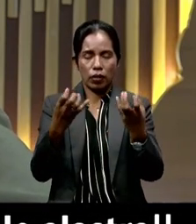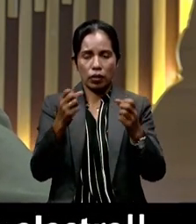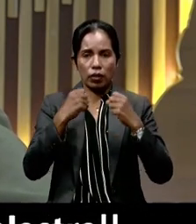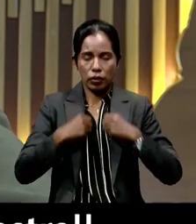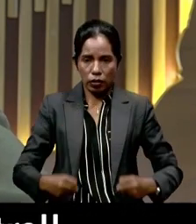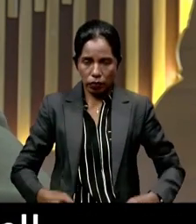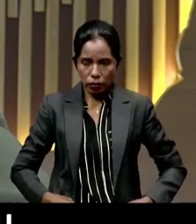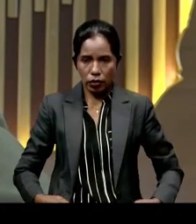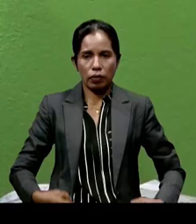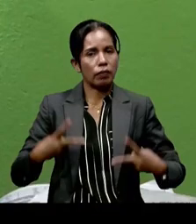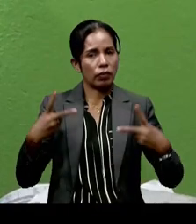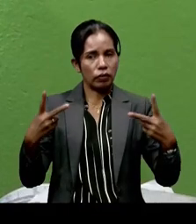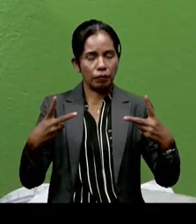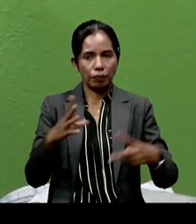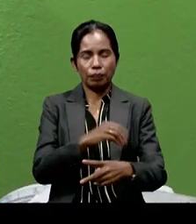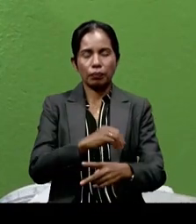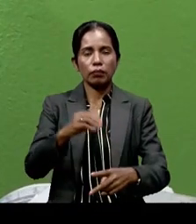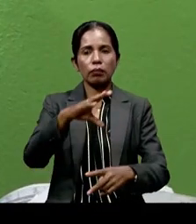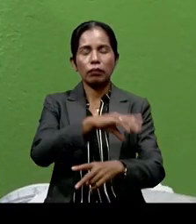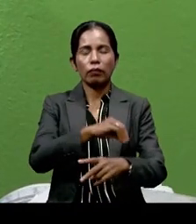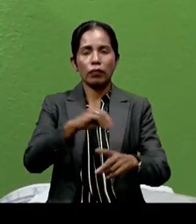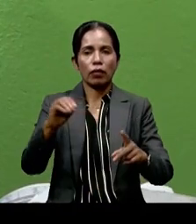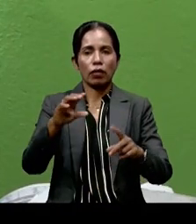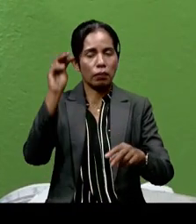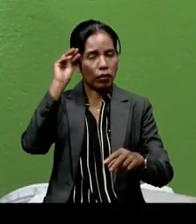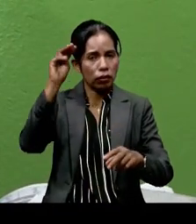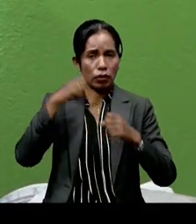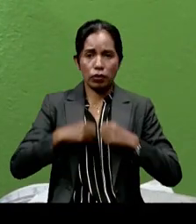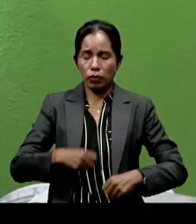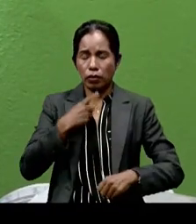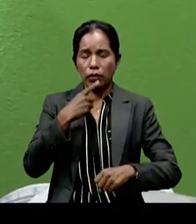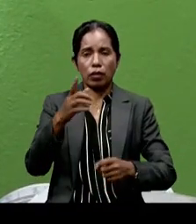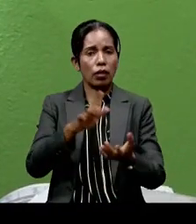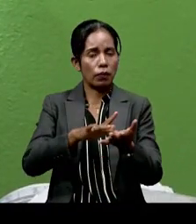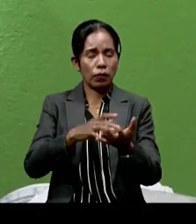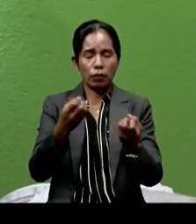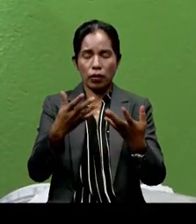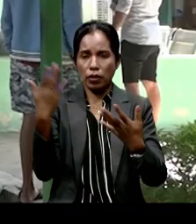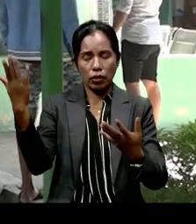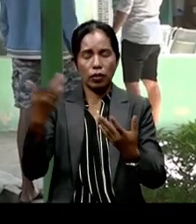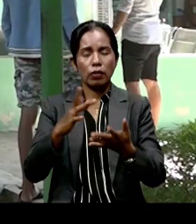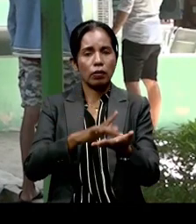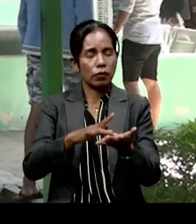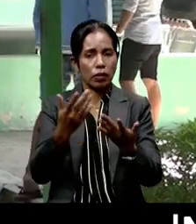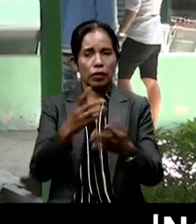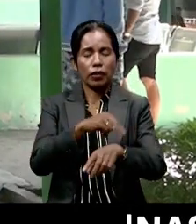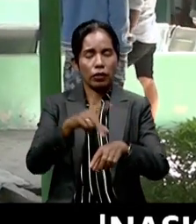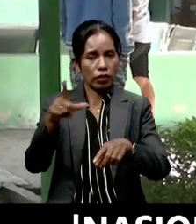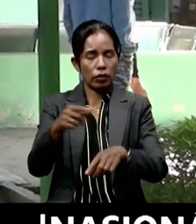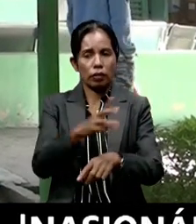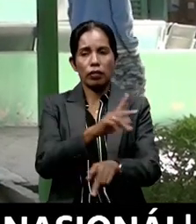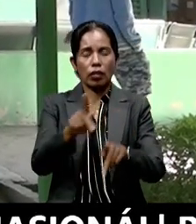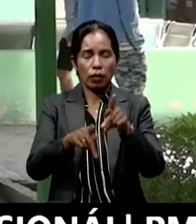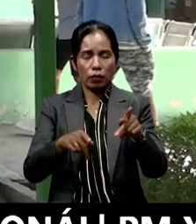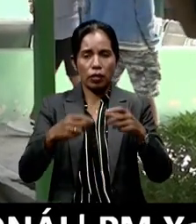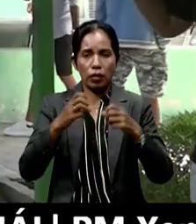vida. Antes, né, porta-voz da Comissão Equipa Integrada, o Ministério da Saúde reconhece a Imoruk Barak Macmenos e o Hospital Nacional Guir Valdares, onde obriga o pessoal da